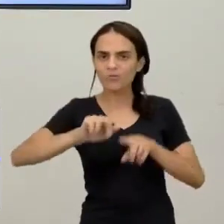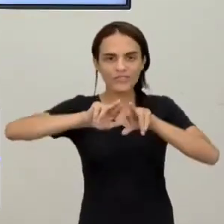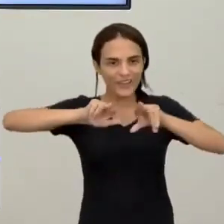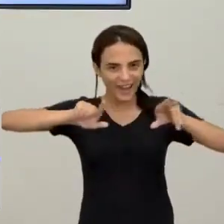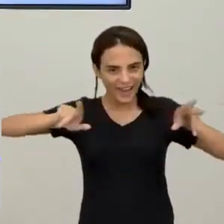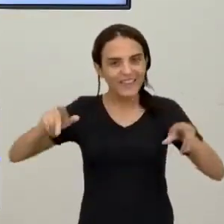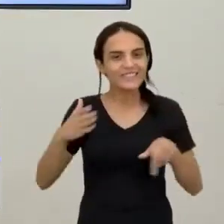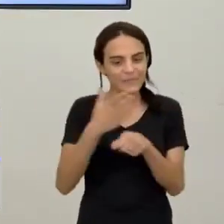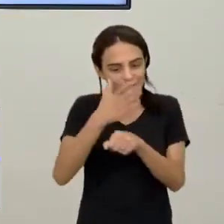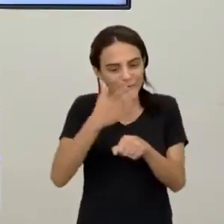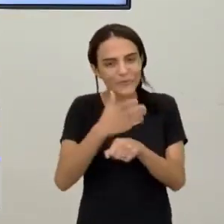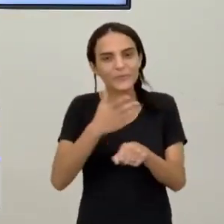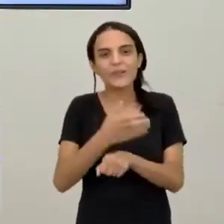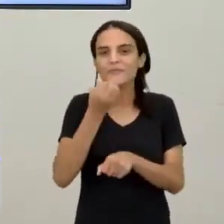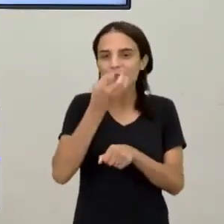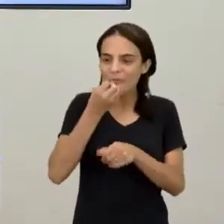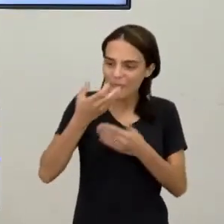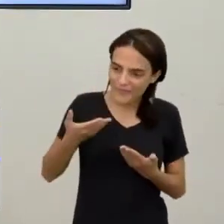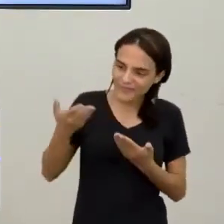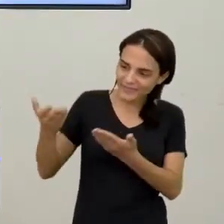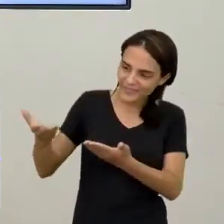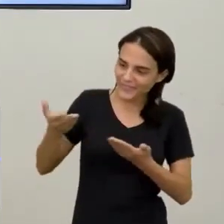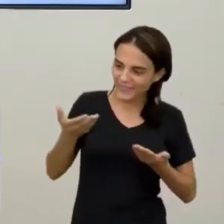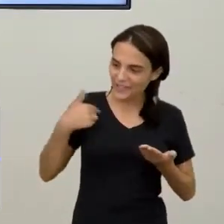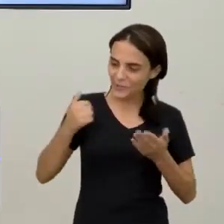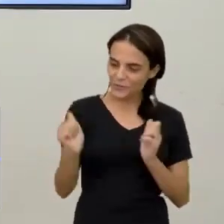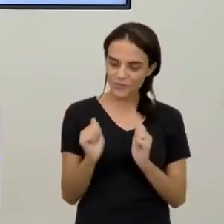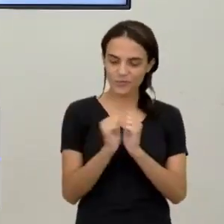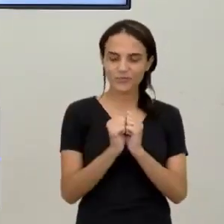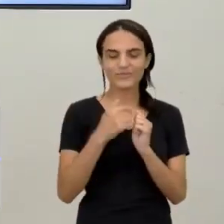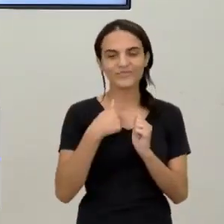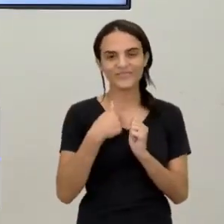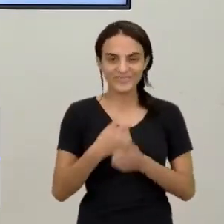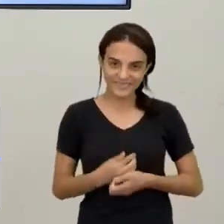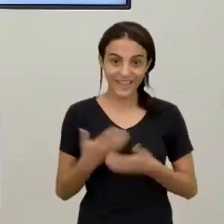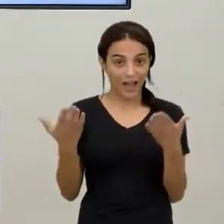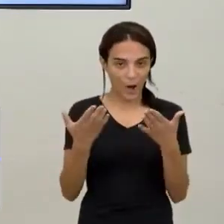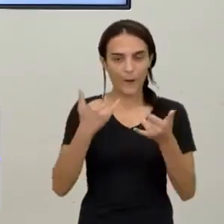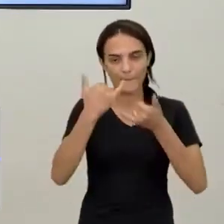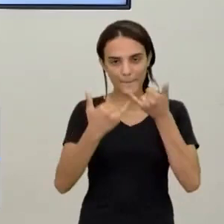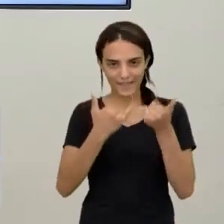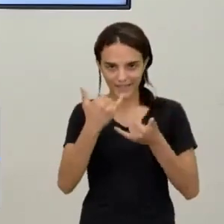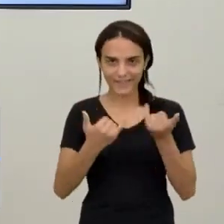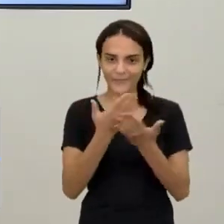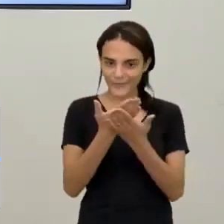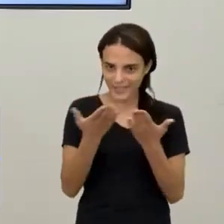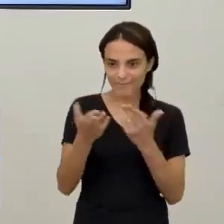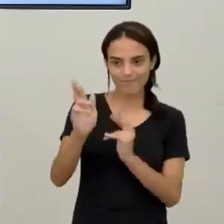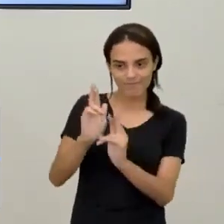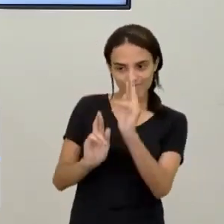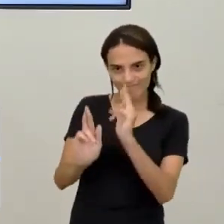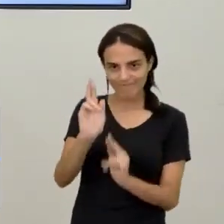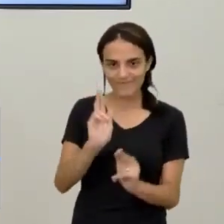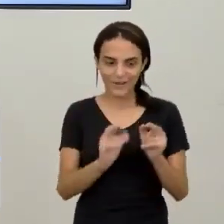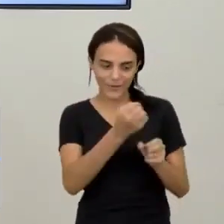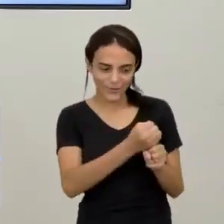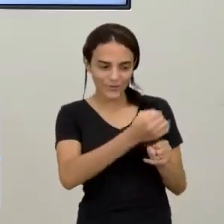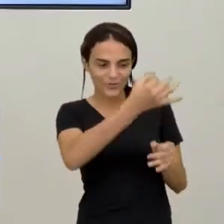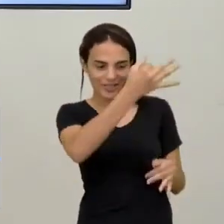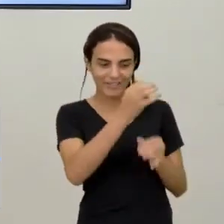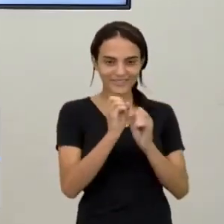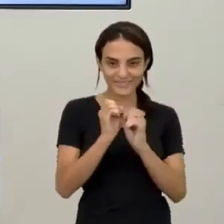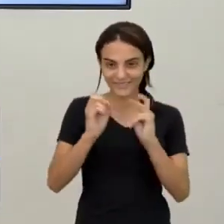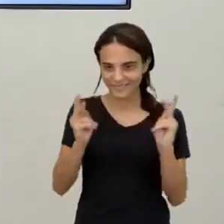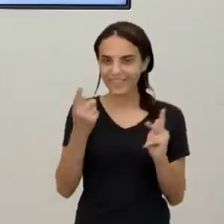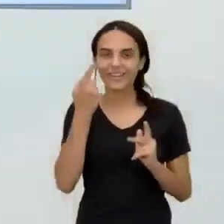Que bom que vocês estão aqui no chat me fazendo companhia. Então eu vou fazer aqui uma brincadeirinha e vocês respondam aí no chat daqui a pouco, tá? Olha